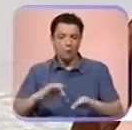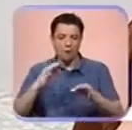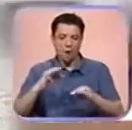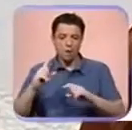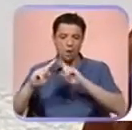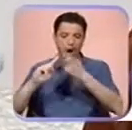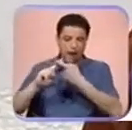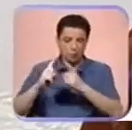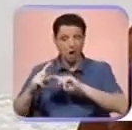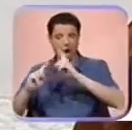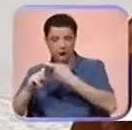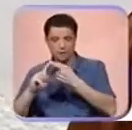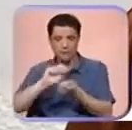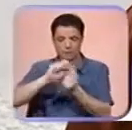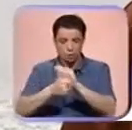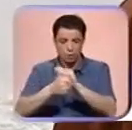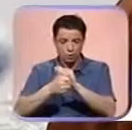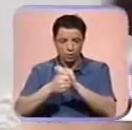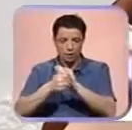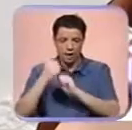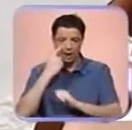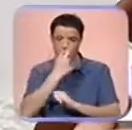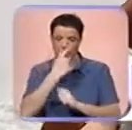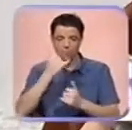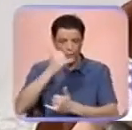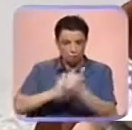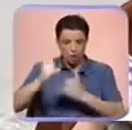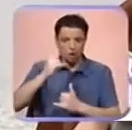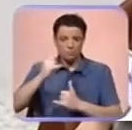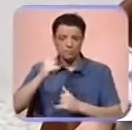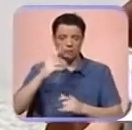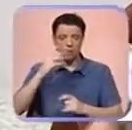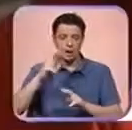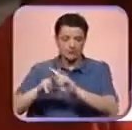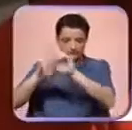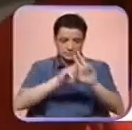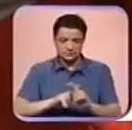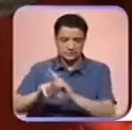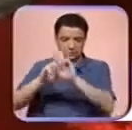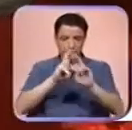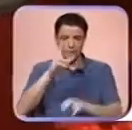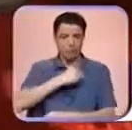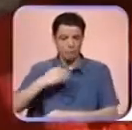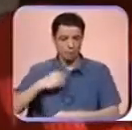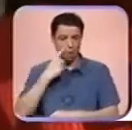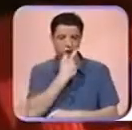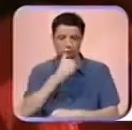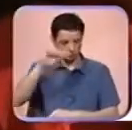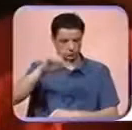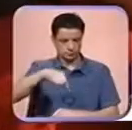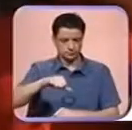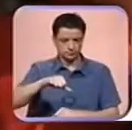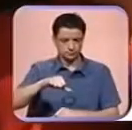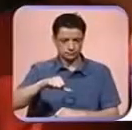ano. De ano em ano, para mudar lentes, para ver se está tudo bem? Se está tudo em ordem, fazer exames, essa coisa toda. Costuma ir ao oftalmologista? Costumo.